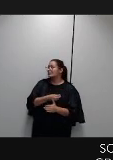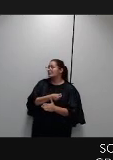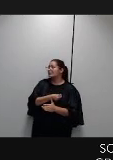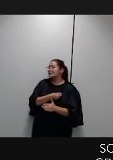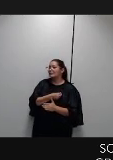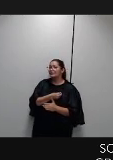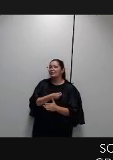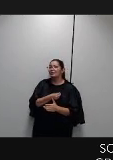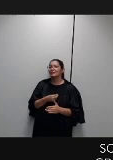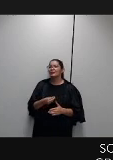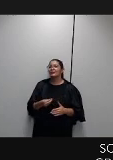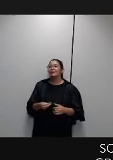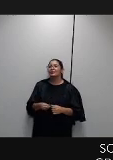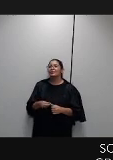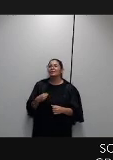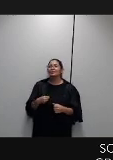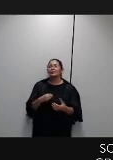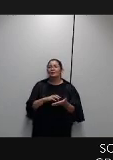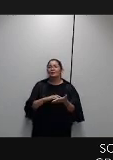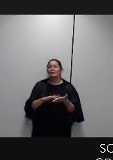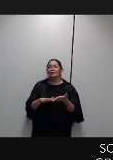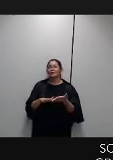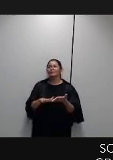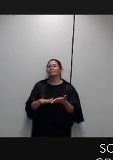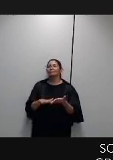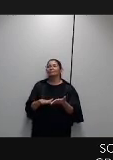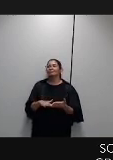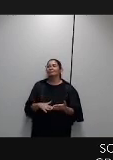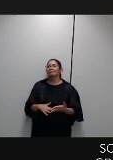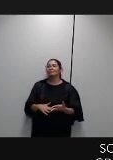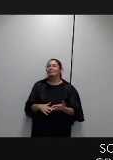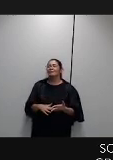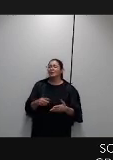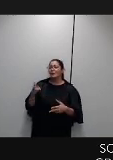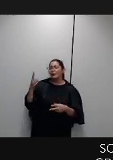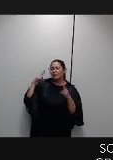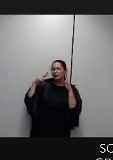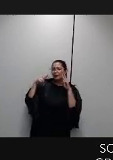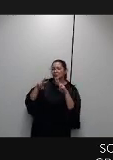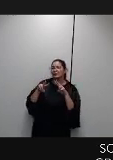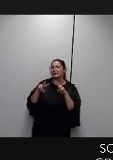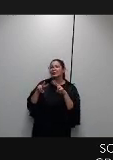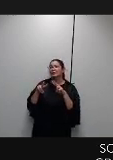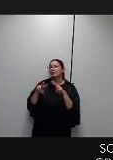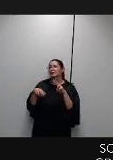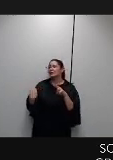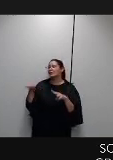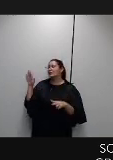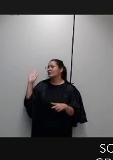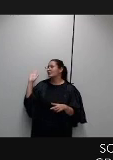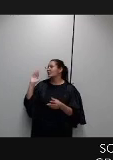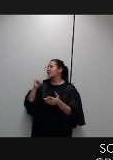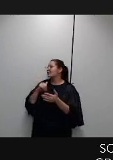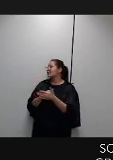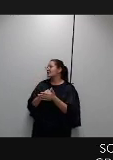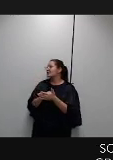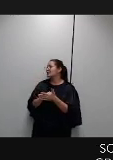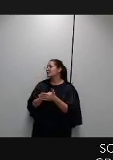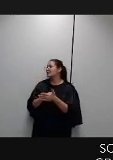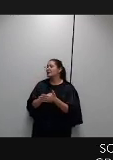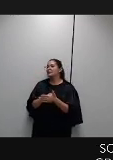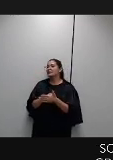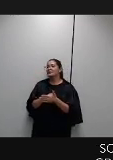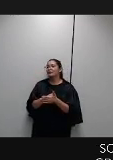cálculo da do da SELIC observa-se o voto continua que o tribunal de origem afirmou